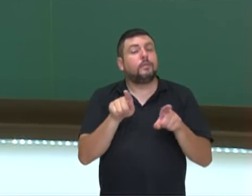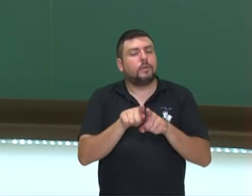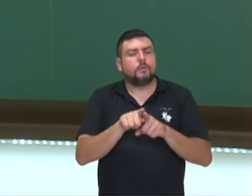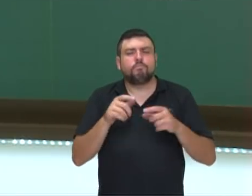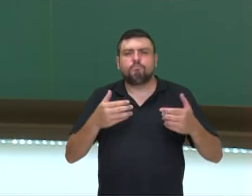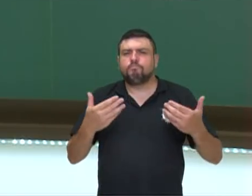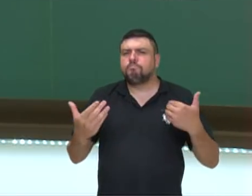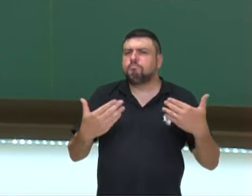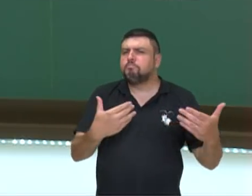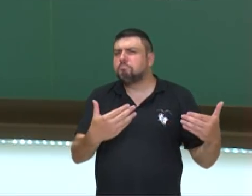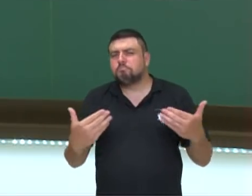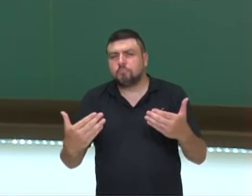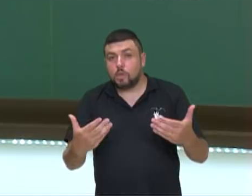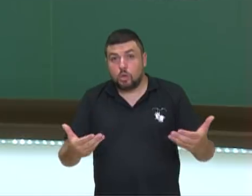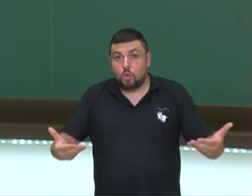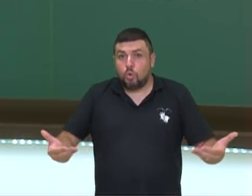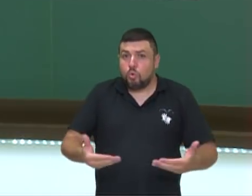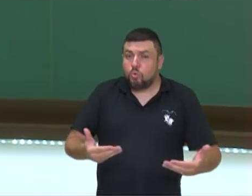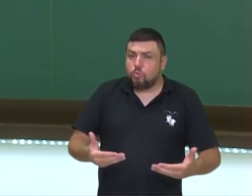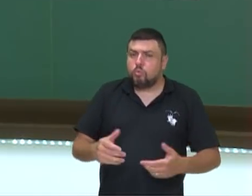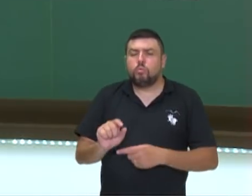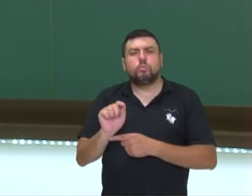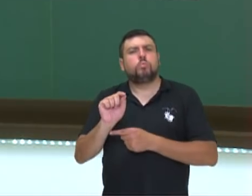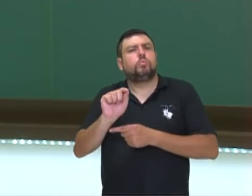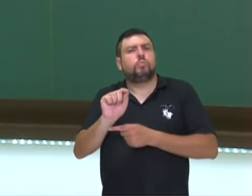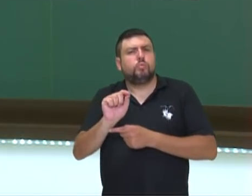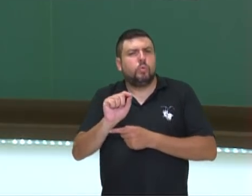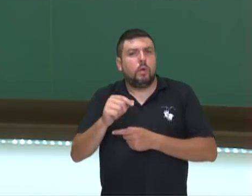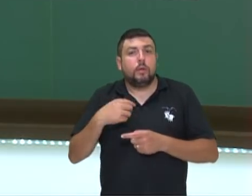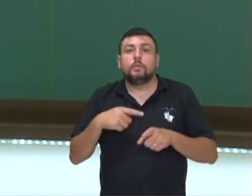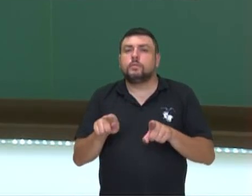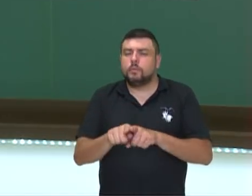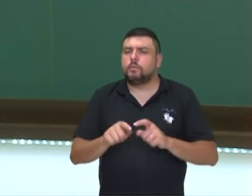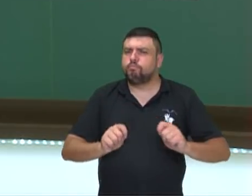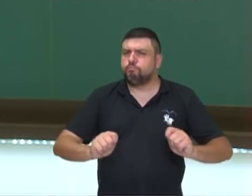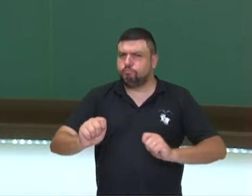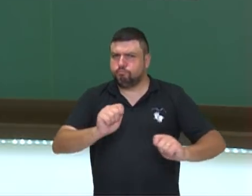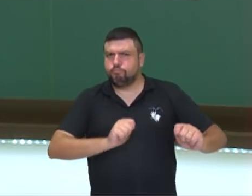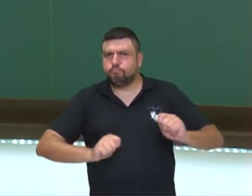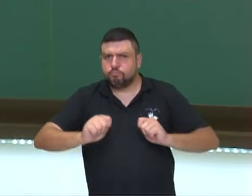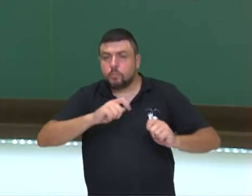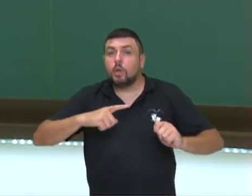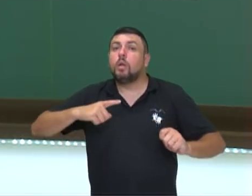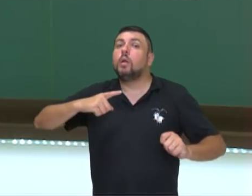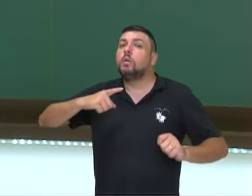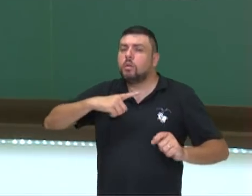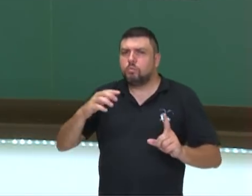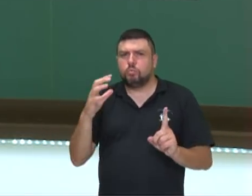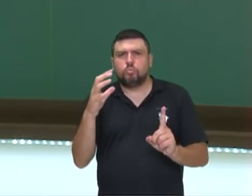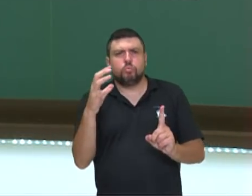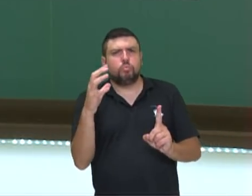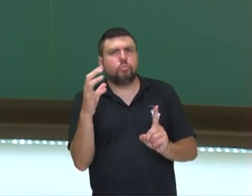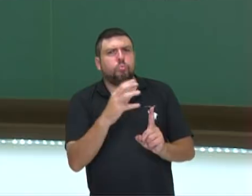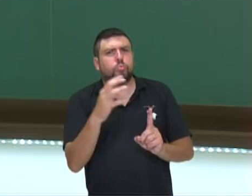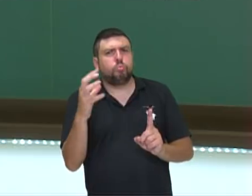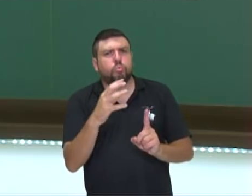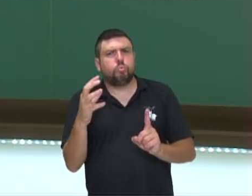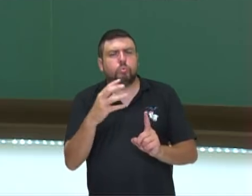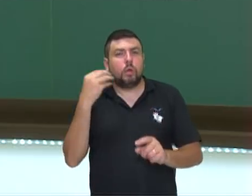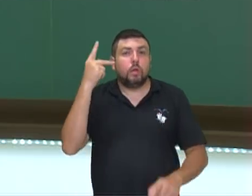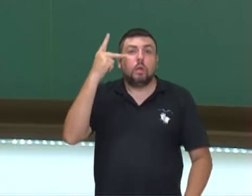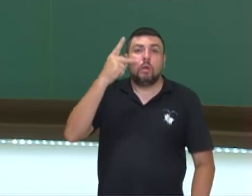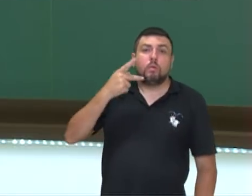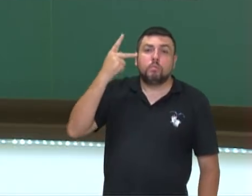a nossa realidade atual, muitas vezes o setor econômico exerce sim uma influência considerável na vida política,